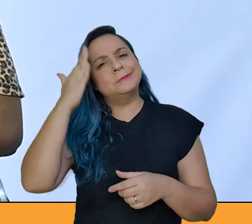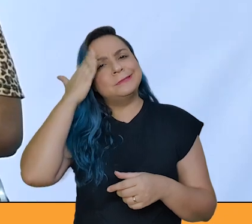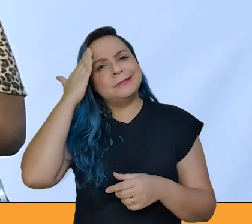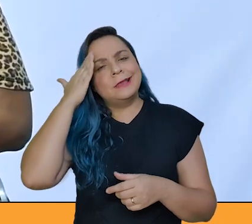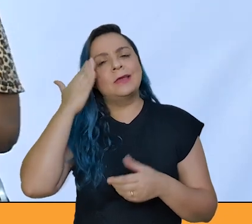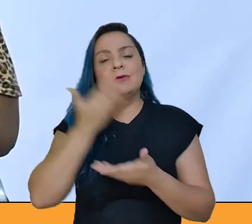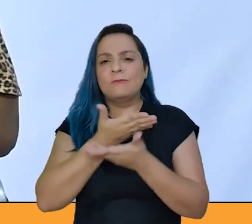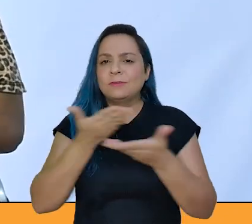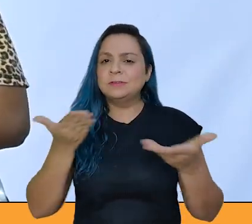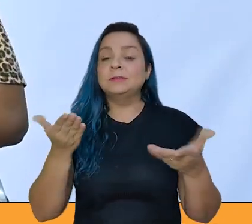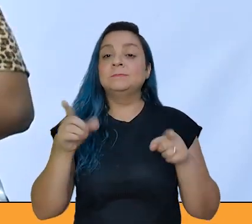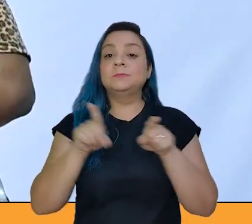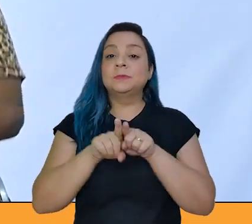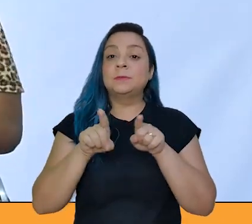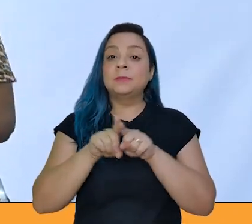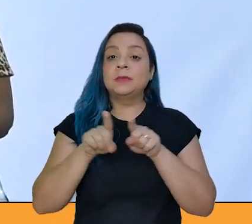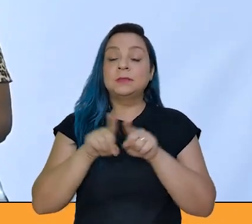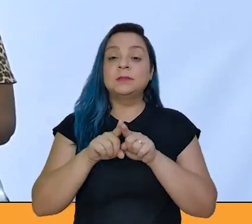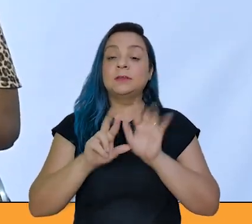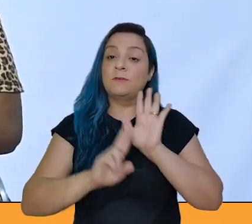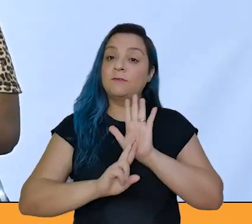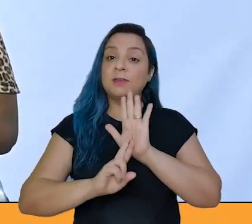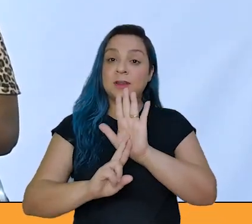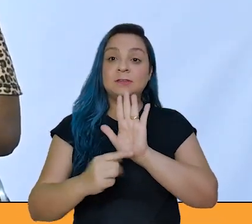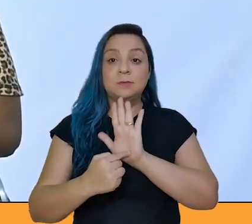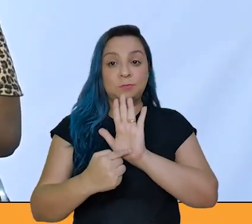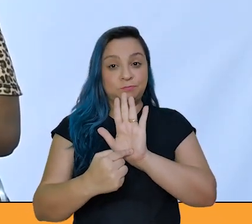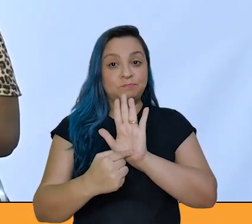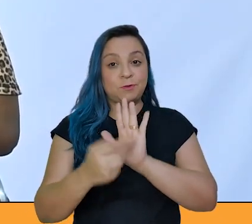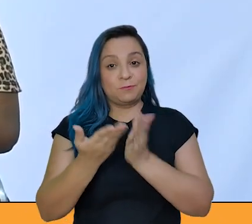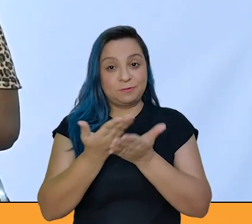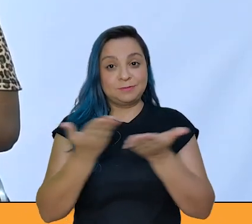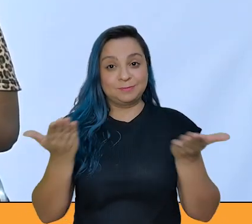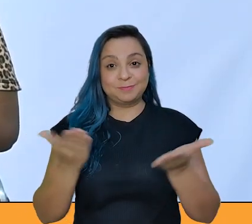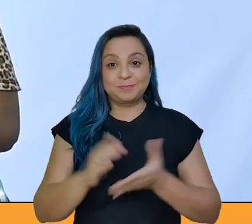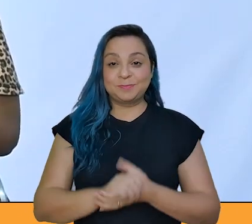com vocês e trazer também algumas referências.